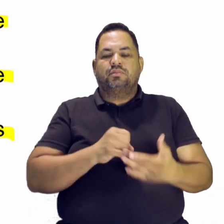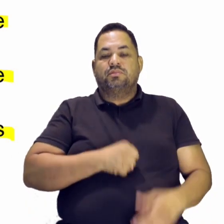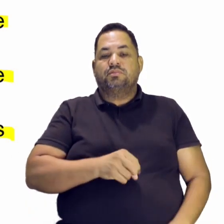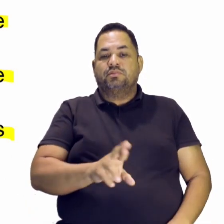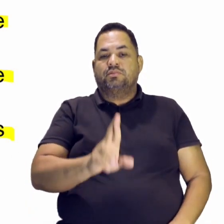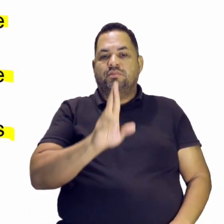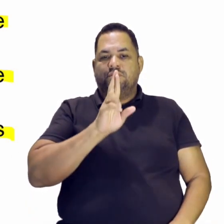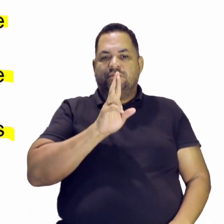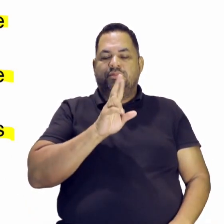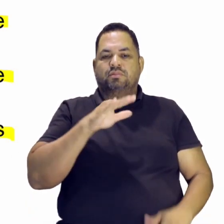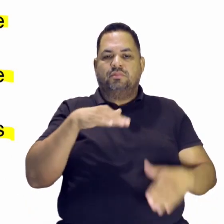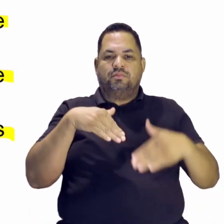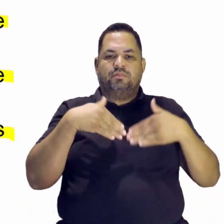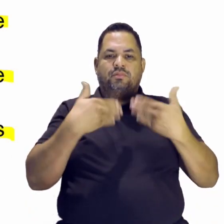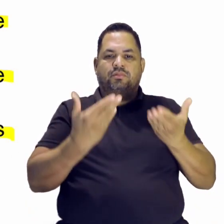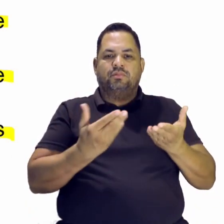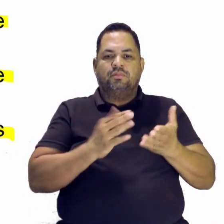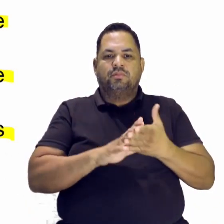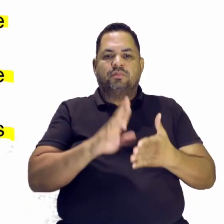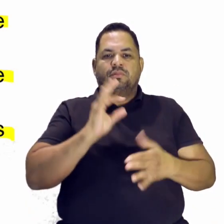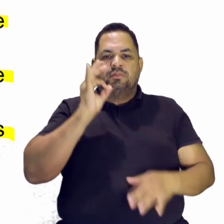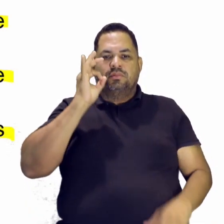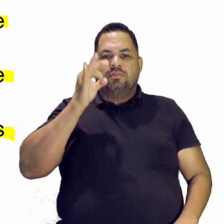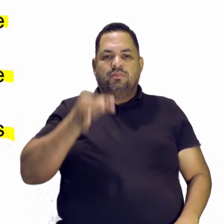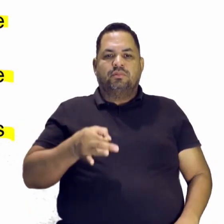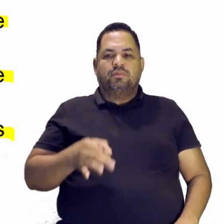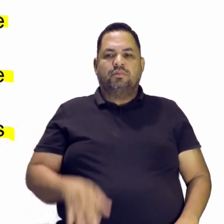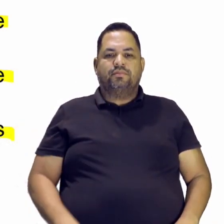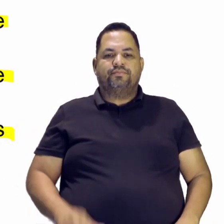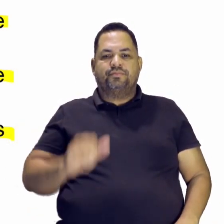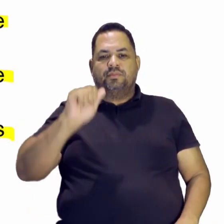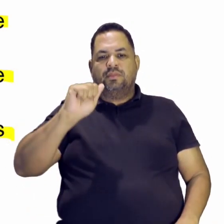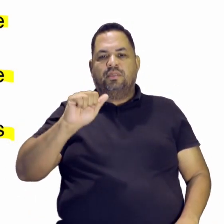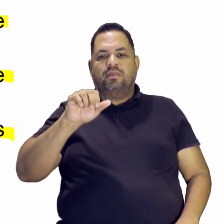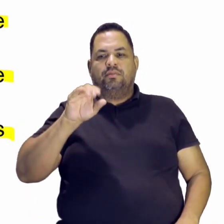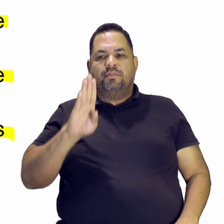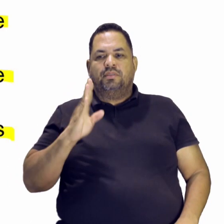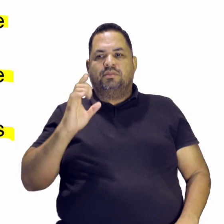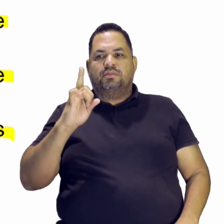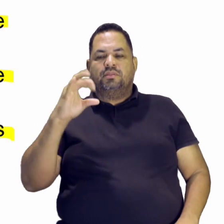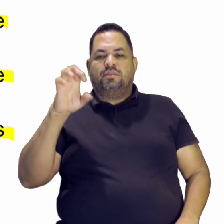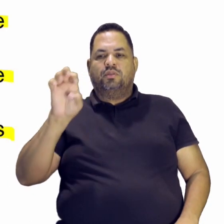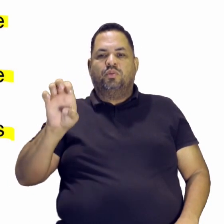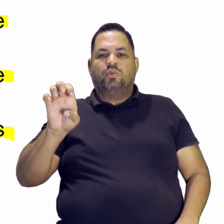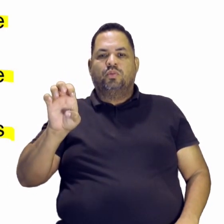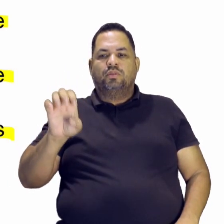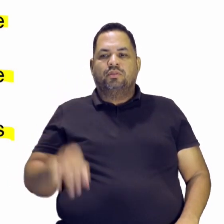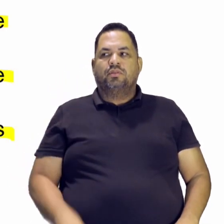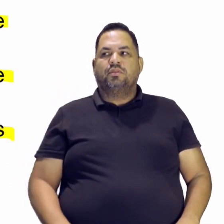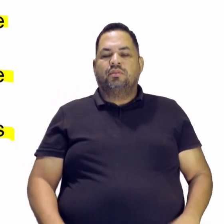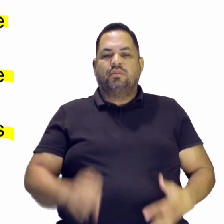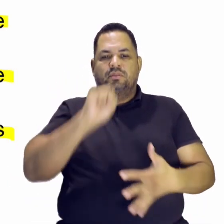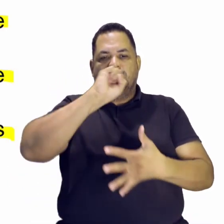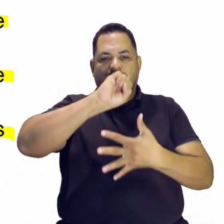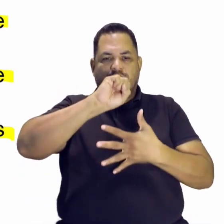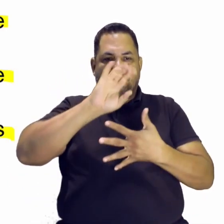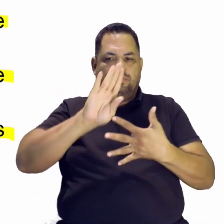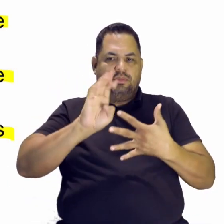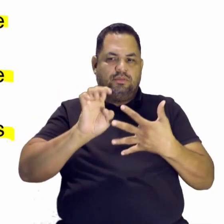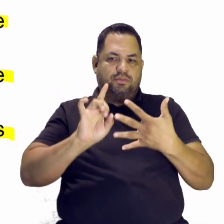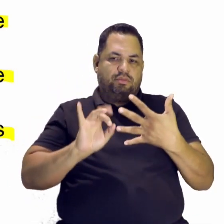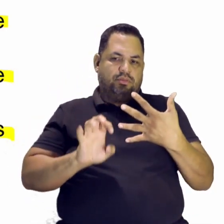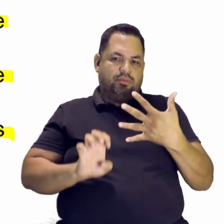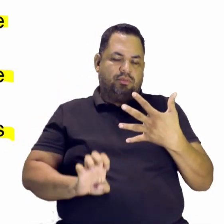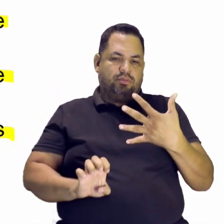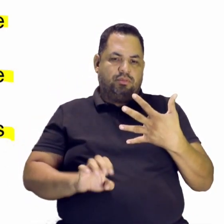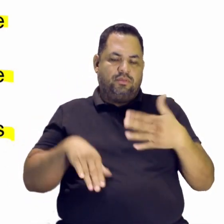aí, qual é a resposta correta? A, B, C, D ou E? 5 segundos para